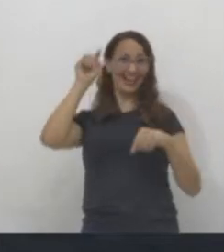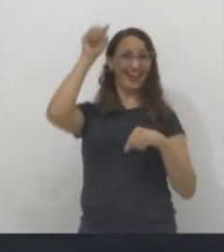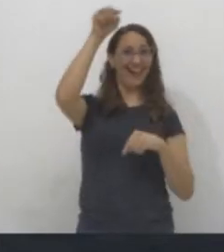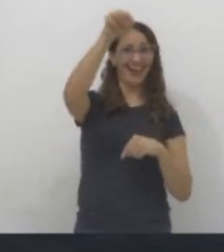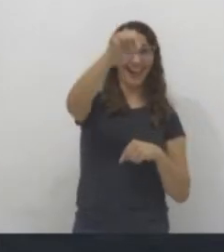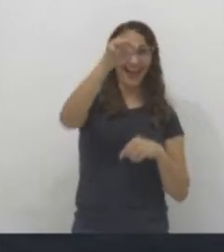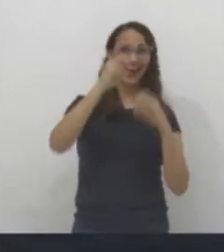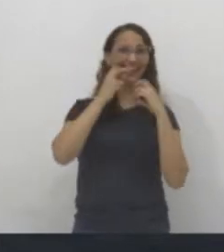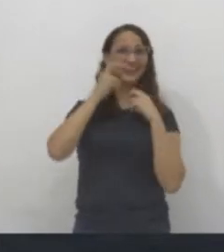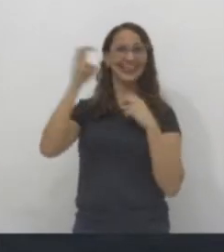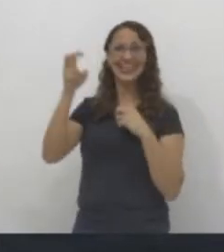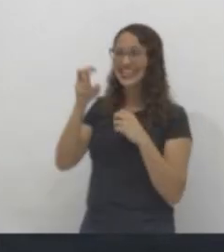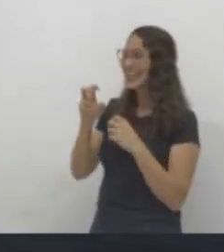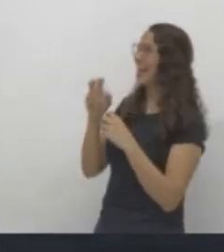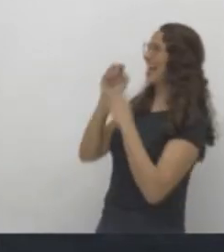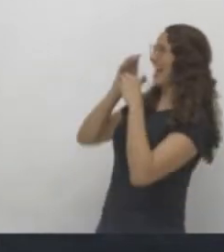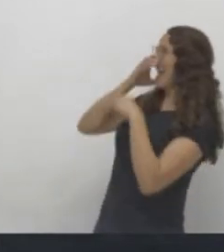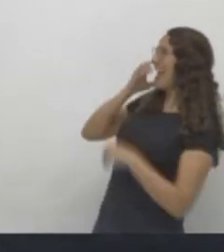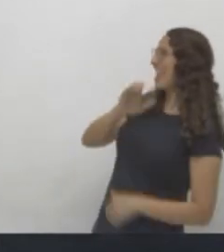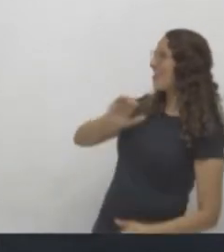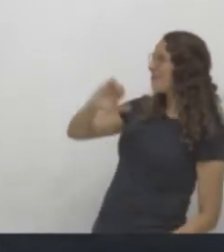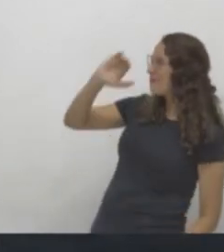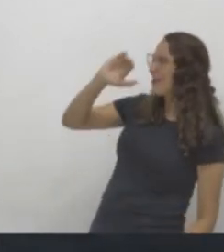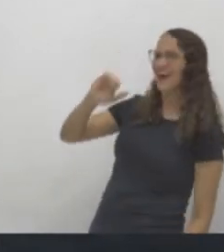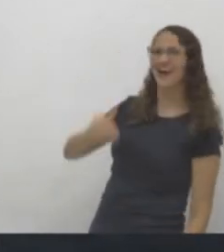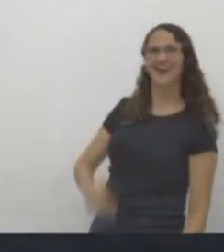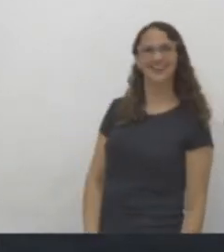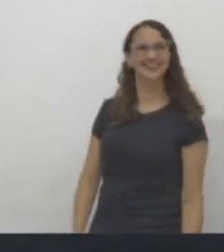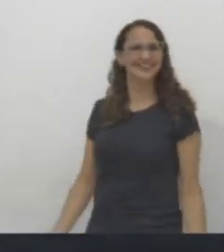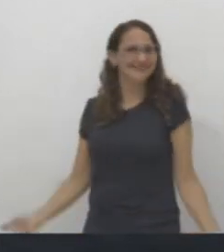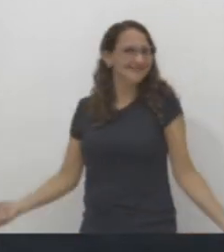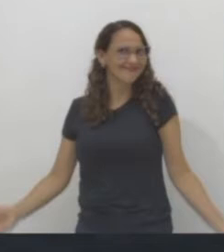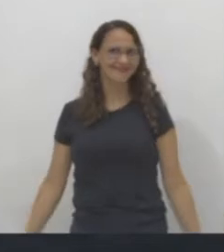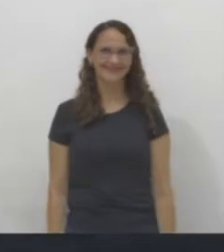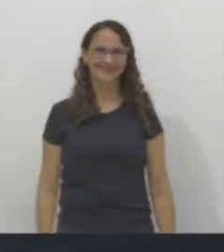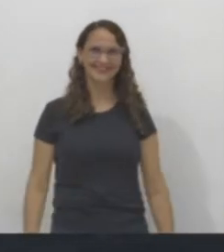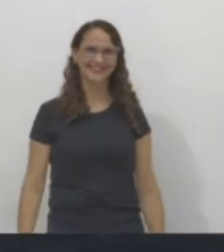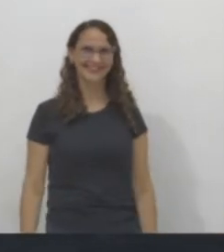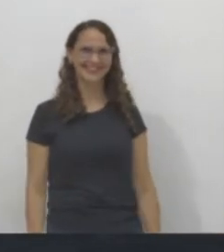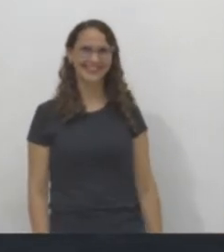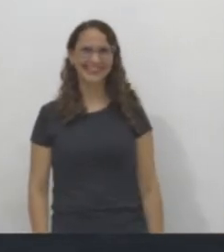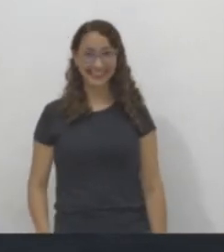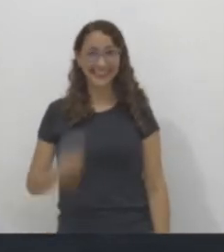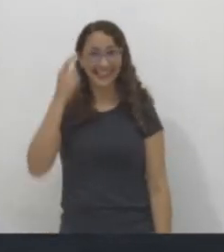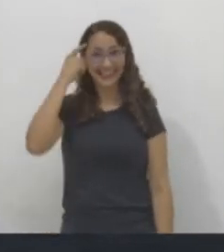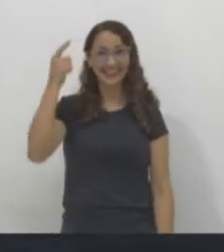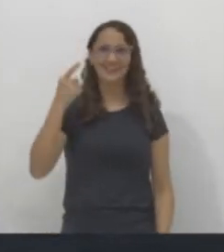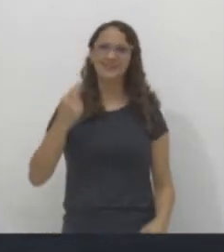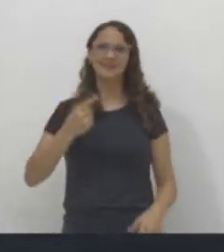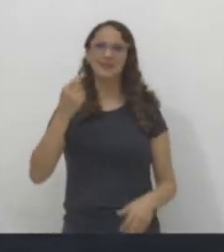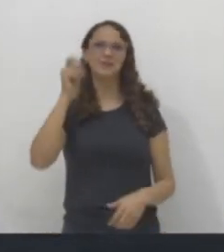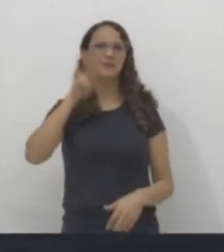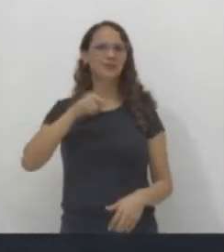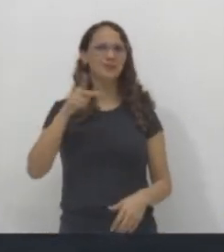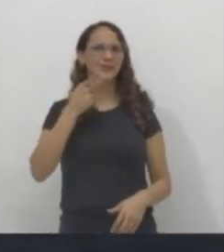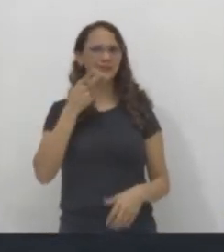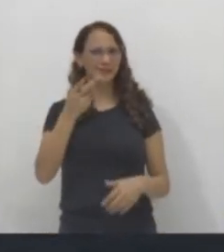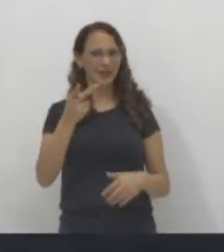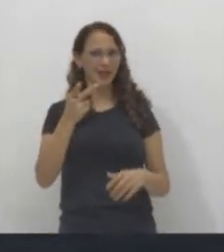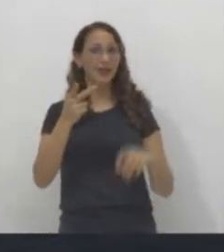reticências, que eu estou complementando o pensamento da pessoa que fez a primeira sentença, né? E aí